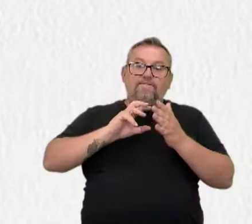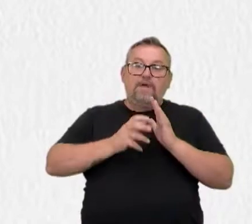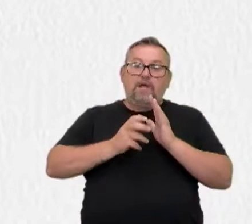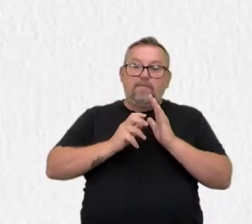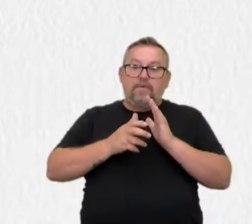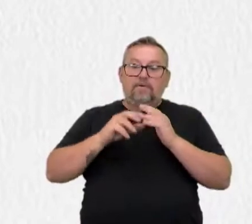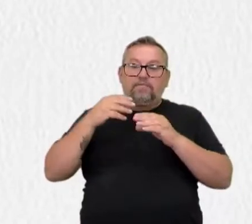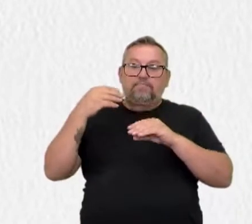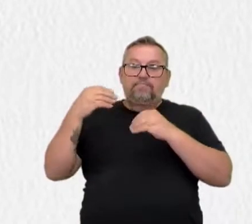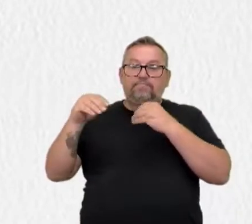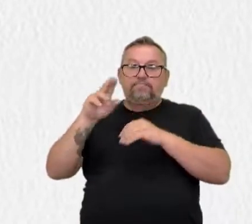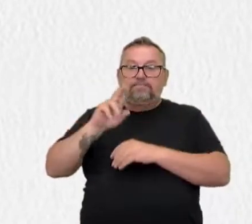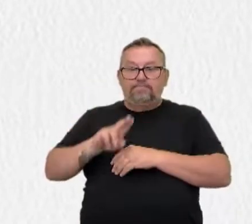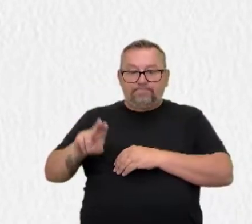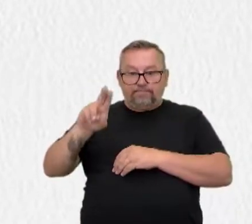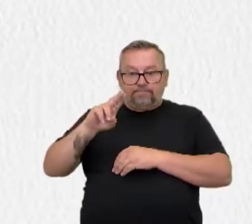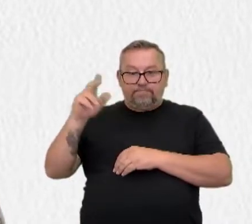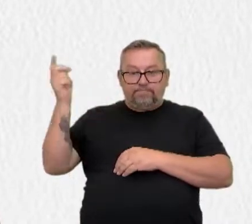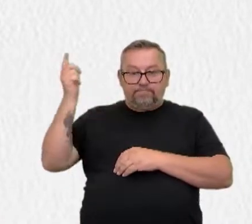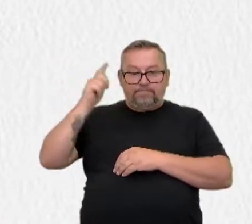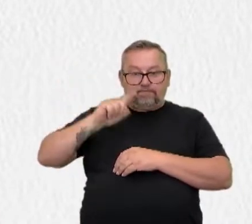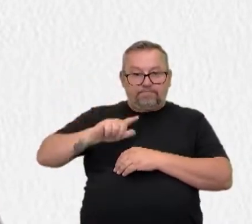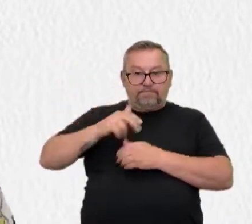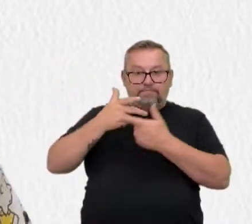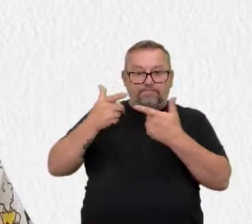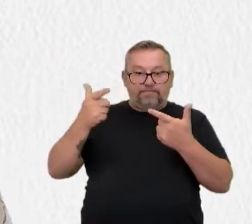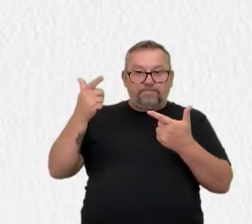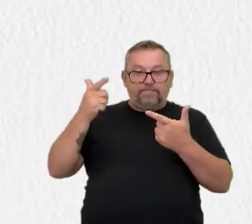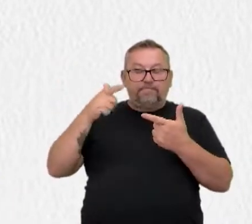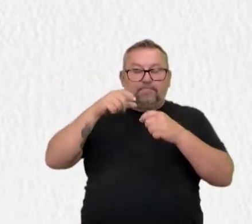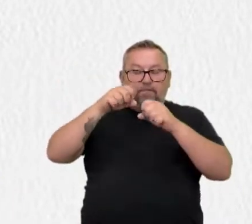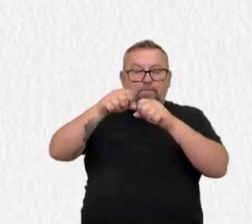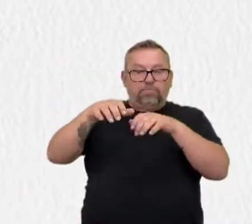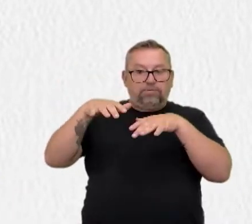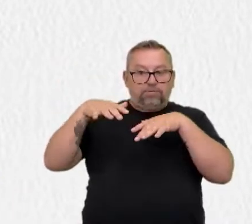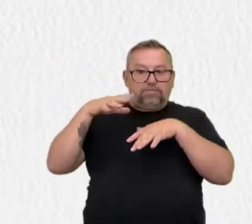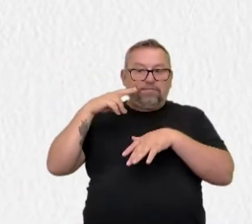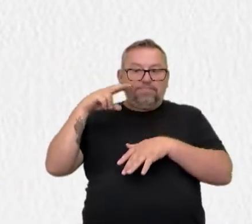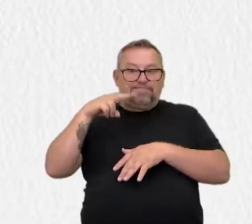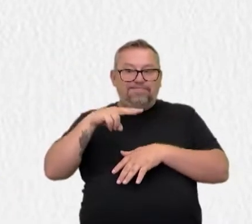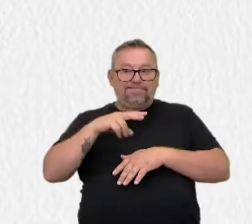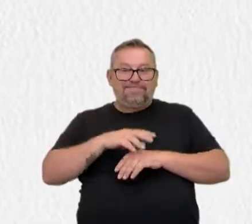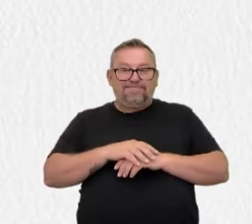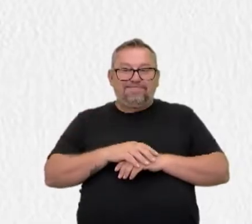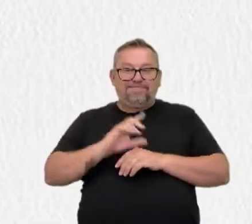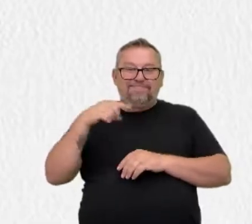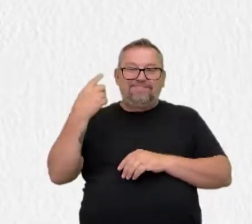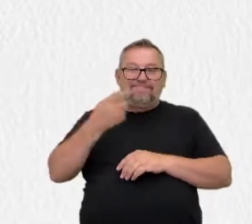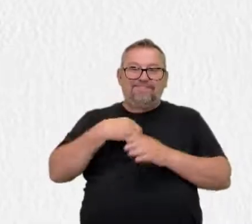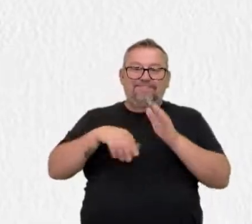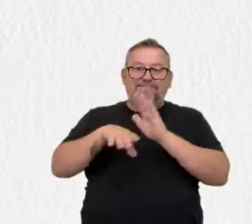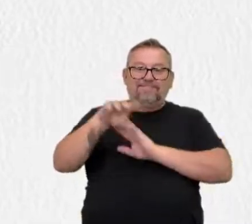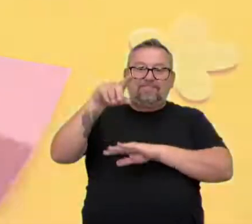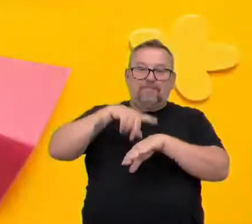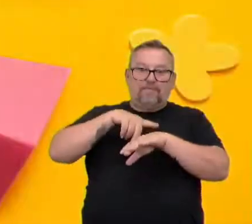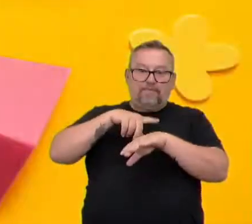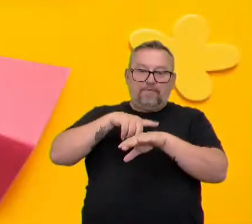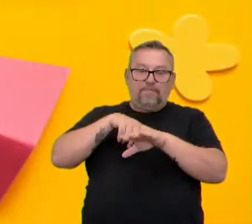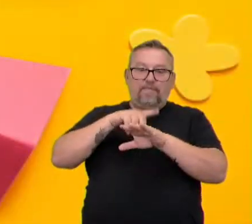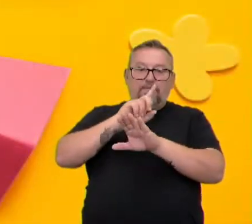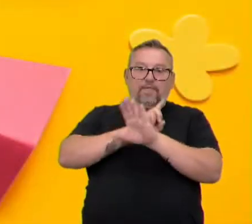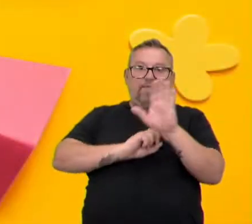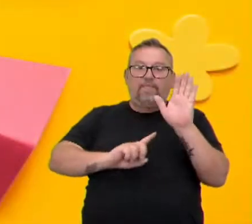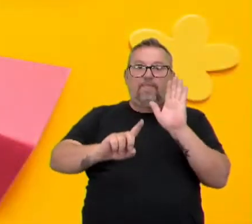que o meme utiliza para conseguir alcançar o seu público, tá certo? E aí, pensando nisso, nós chegamos no momento do seu